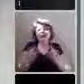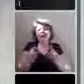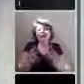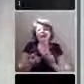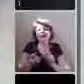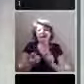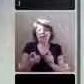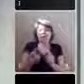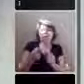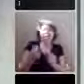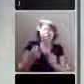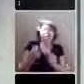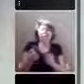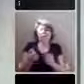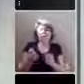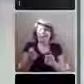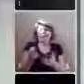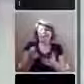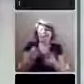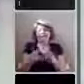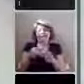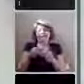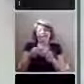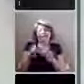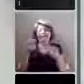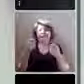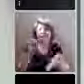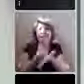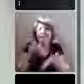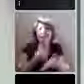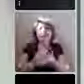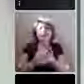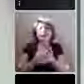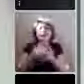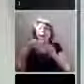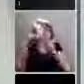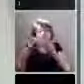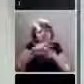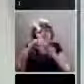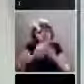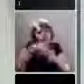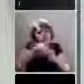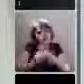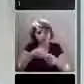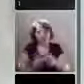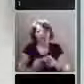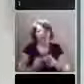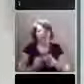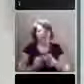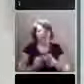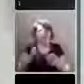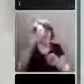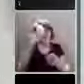estranho. Ok. Tá? Claro. Observa no seu texto, ainda nessa página, que você vai ter, eu não sei se você mandou o texto